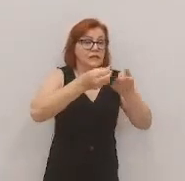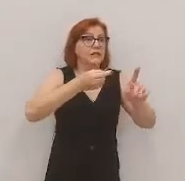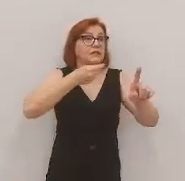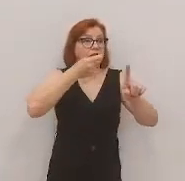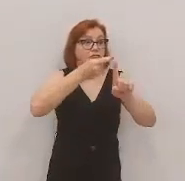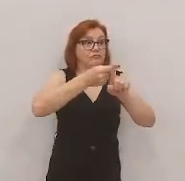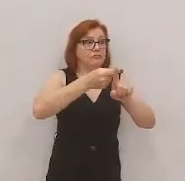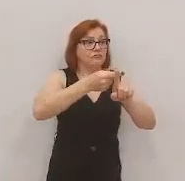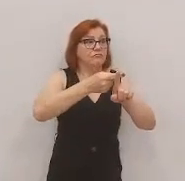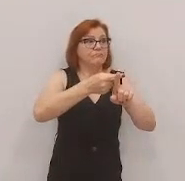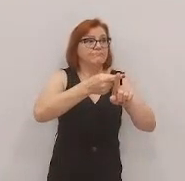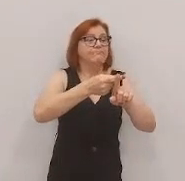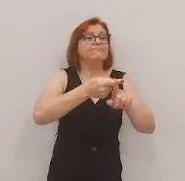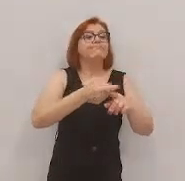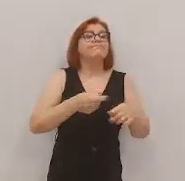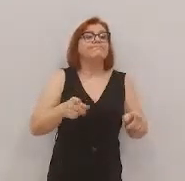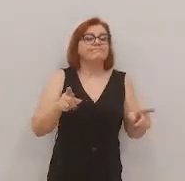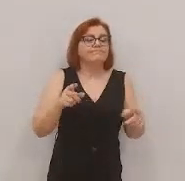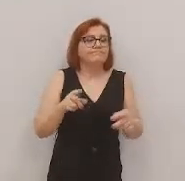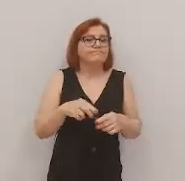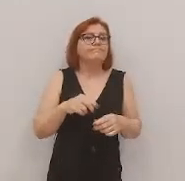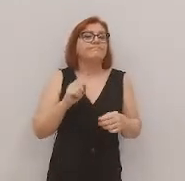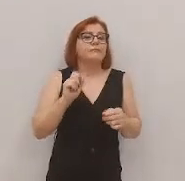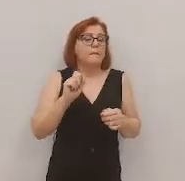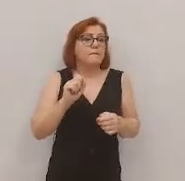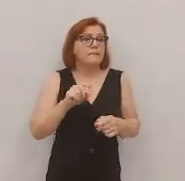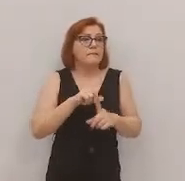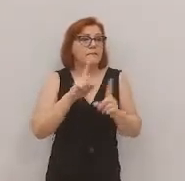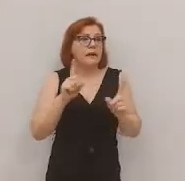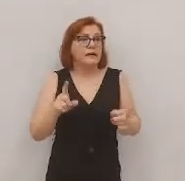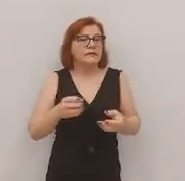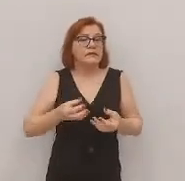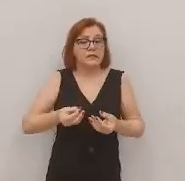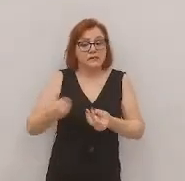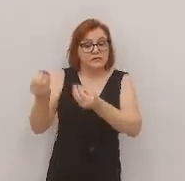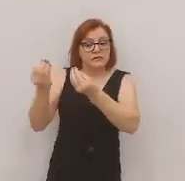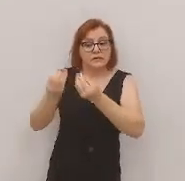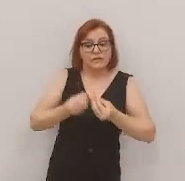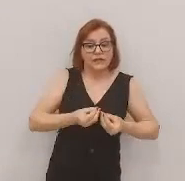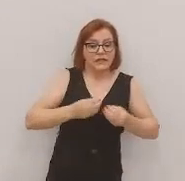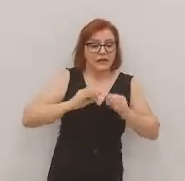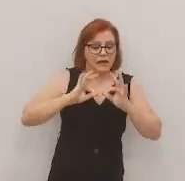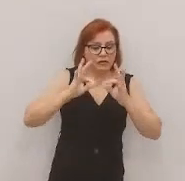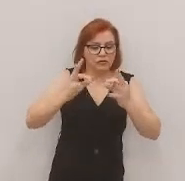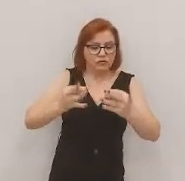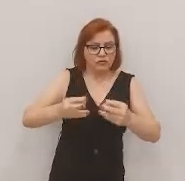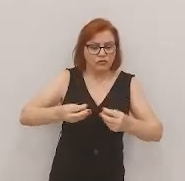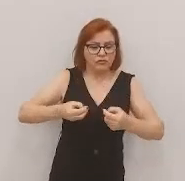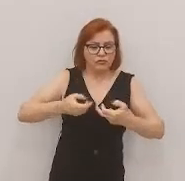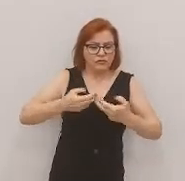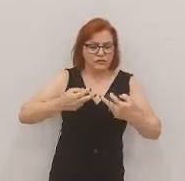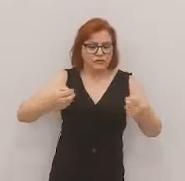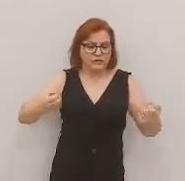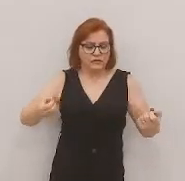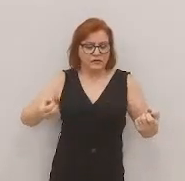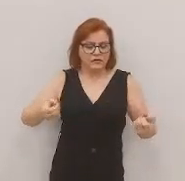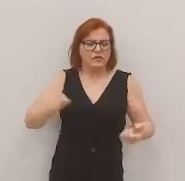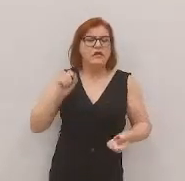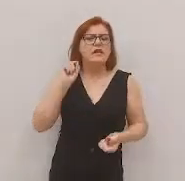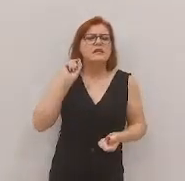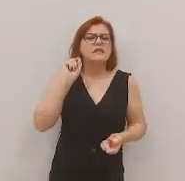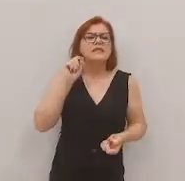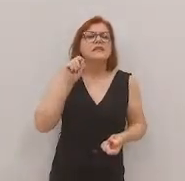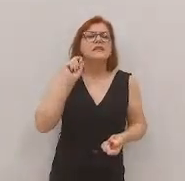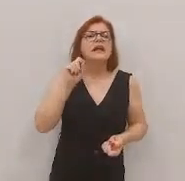com ele todas as coisas? Amém. Quem intentará acusação contra os eleitos de